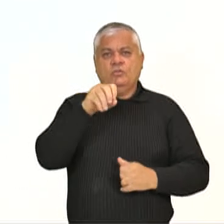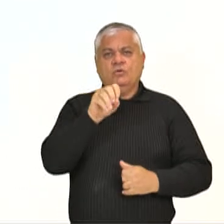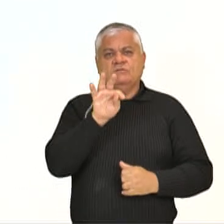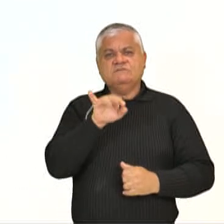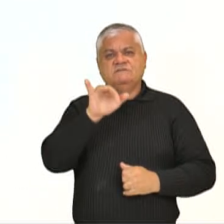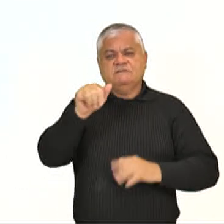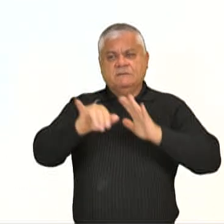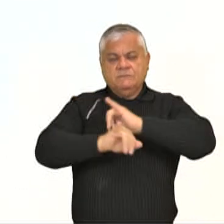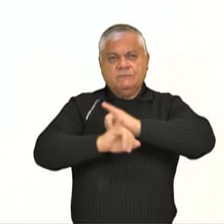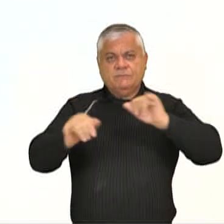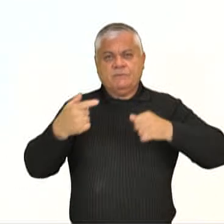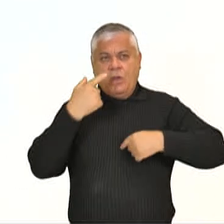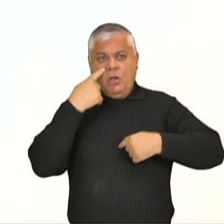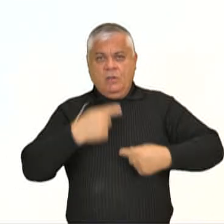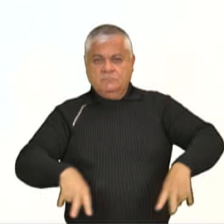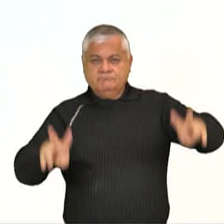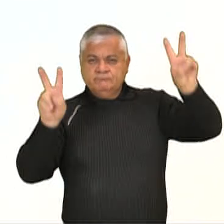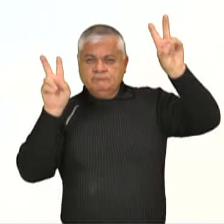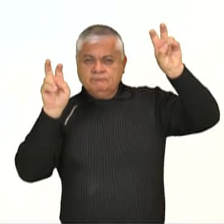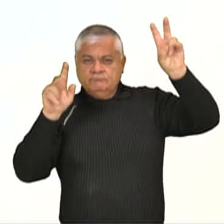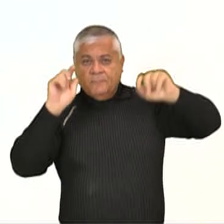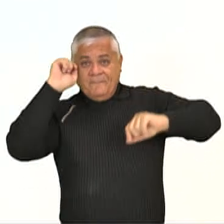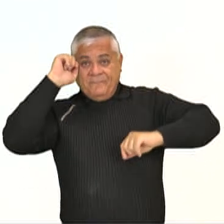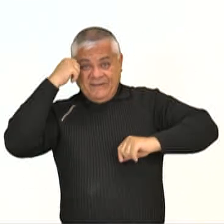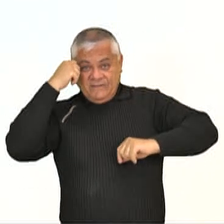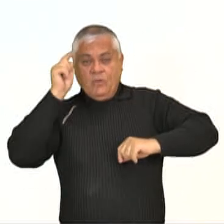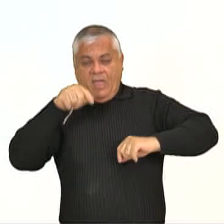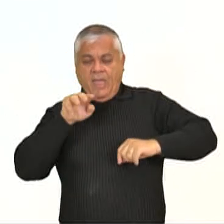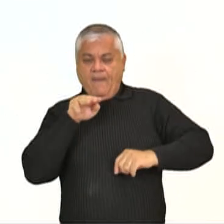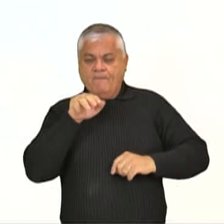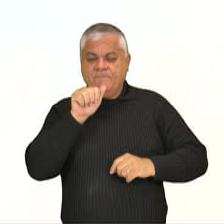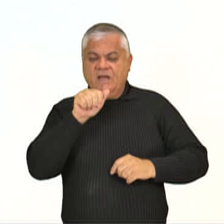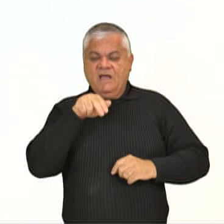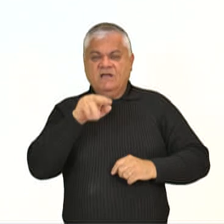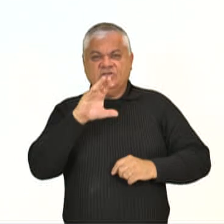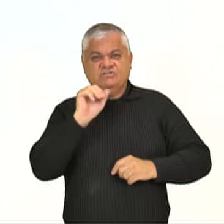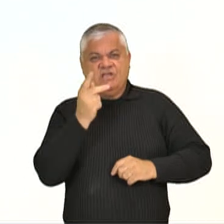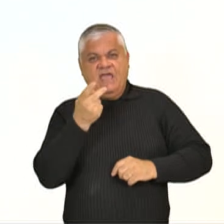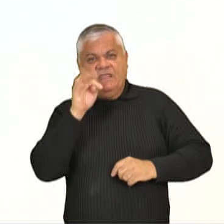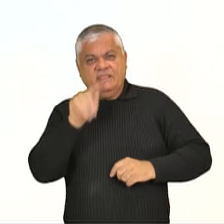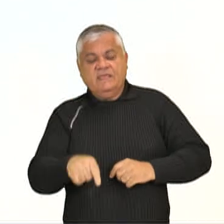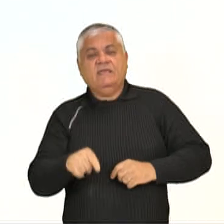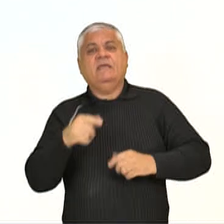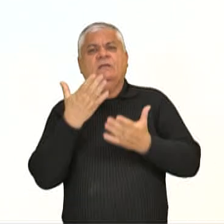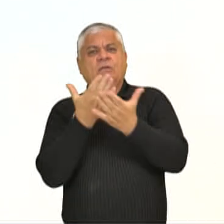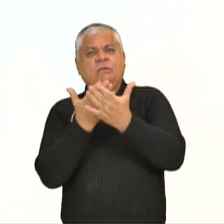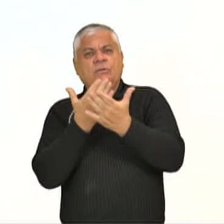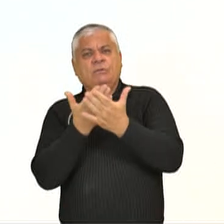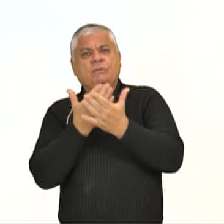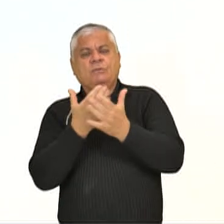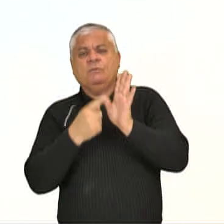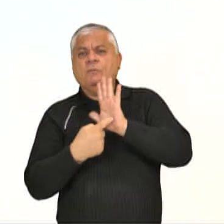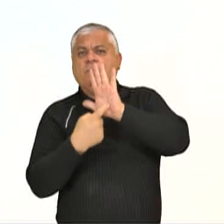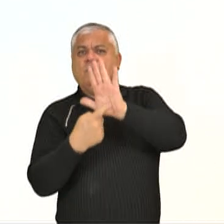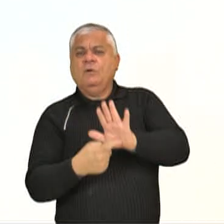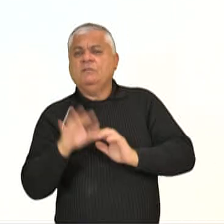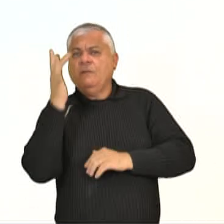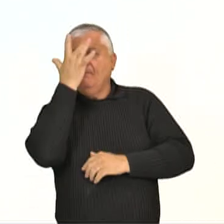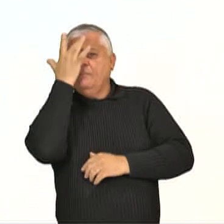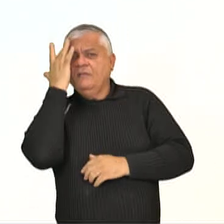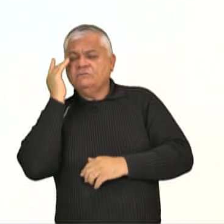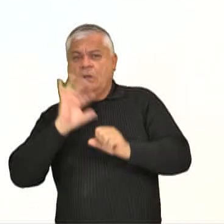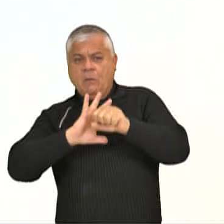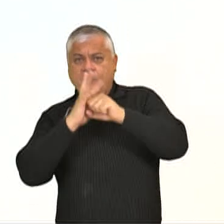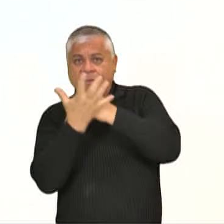da manchete, né? Estudo associa personalidade ao ato de estocar papel higiênico na pandemia, né?